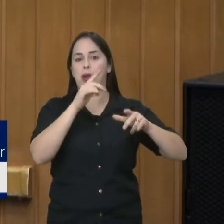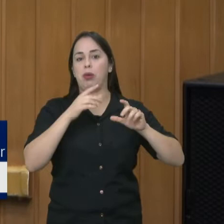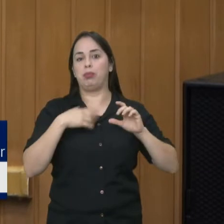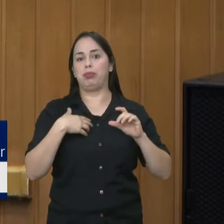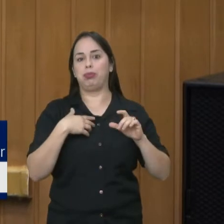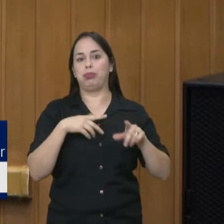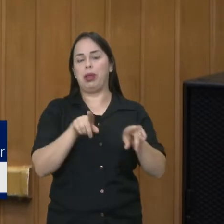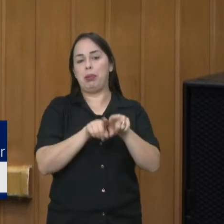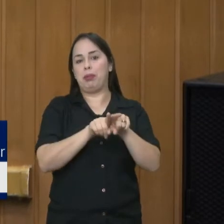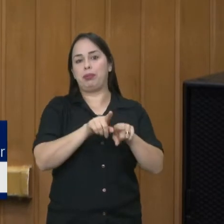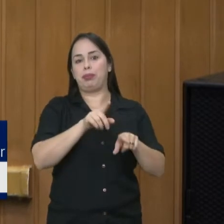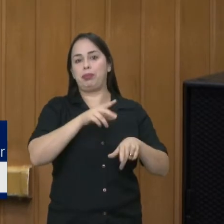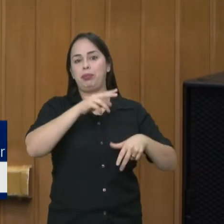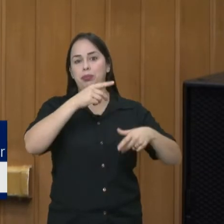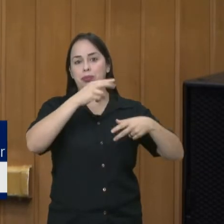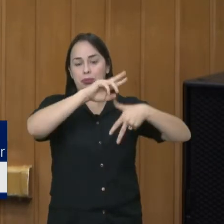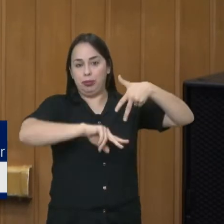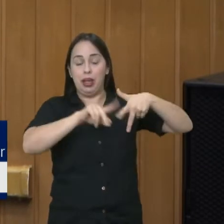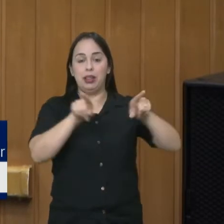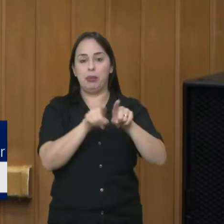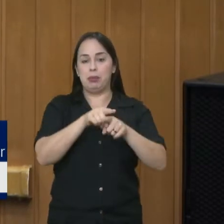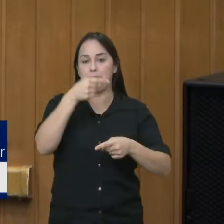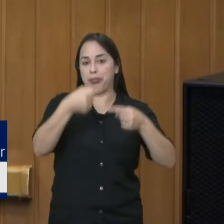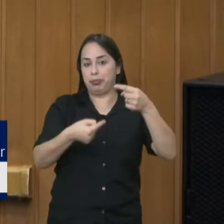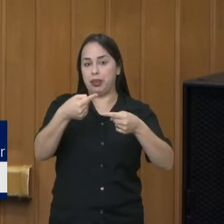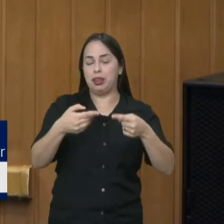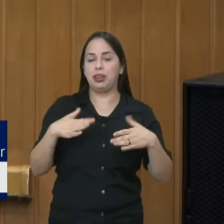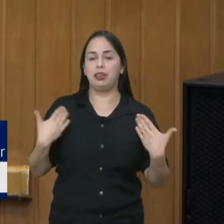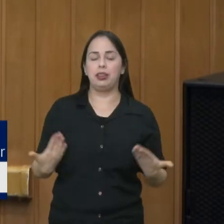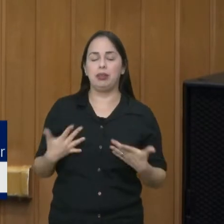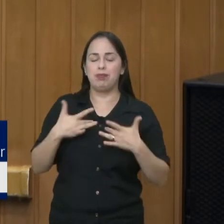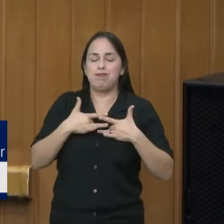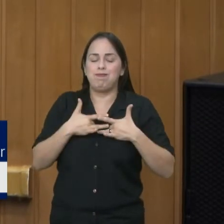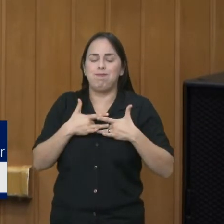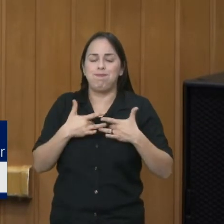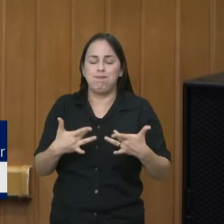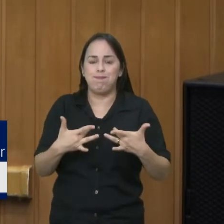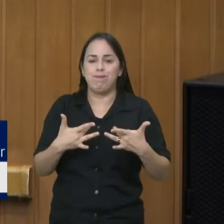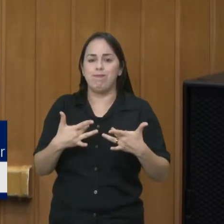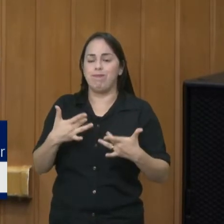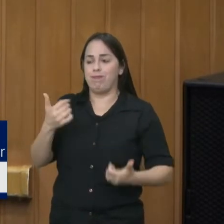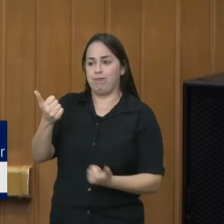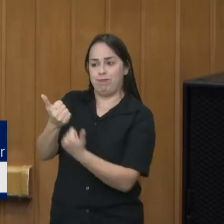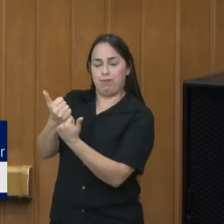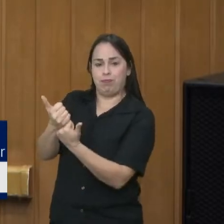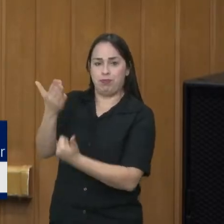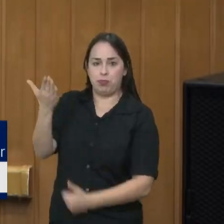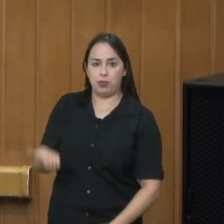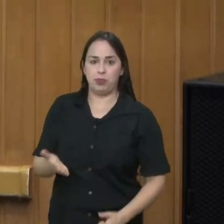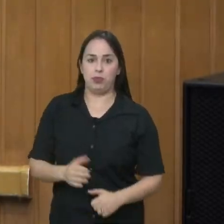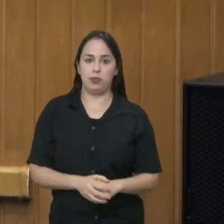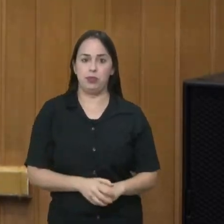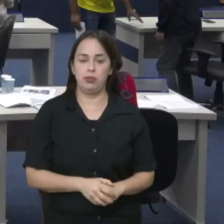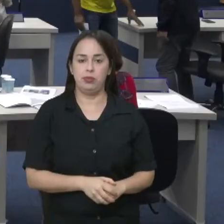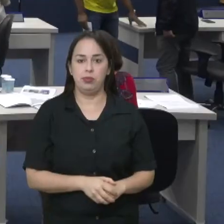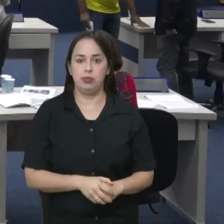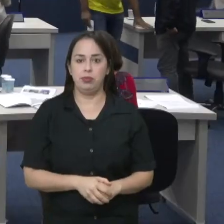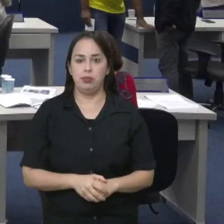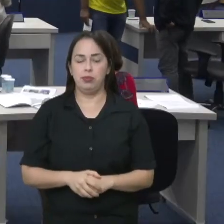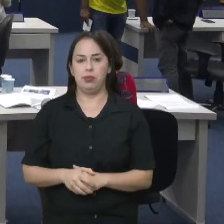opção política, justamente. Então, toda a nossa solidariedade à Laís.